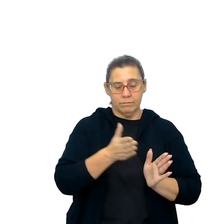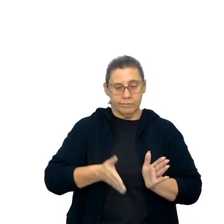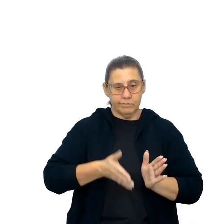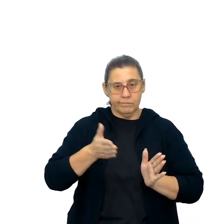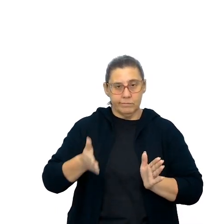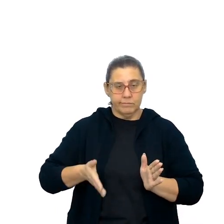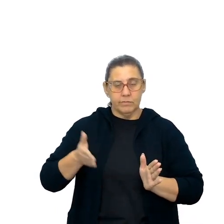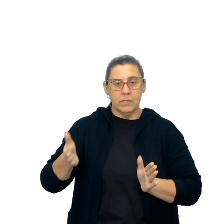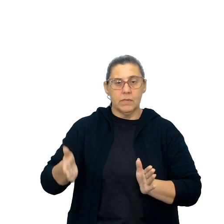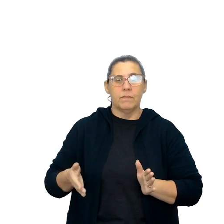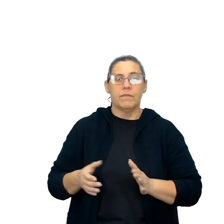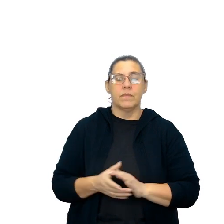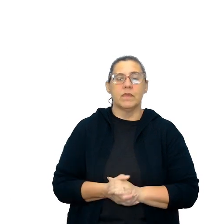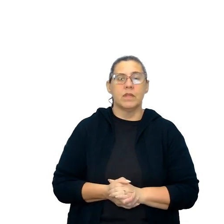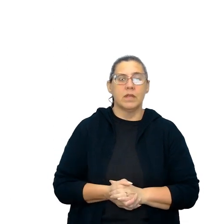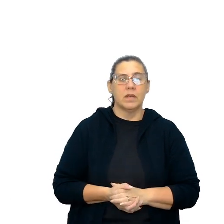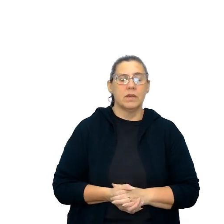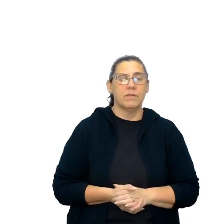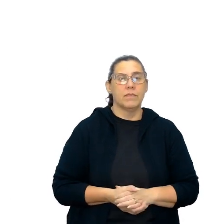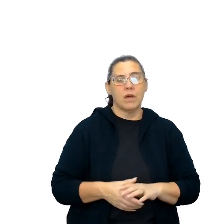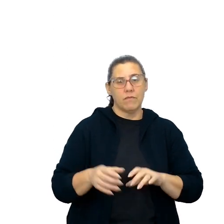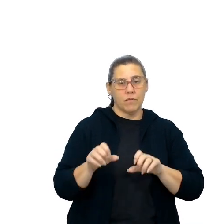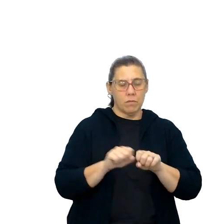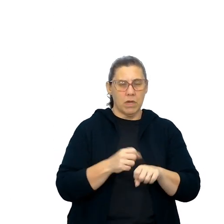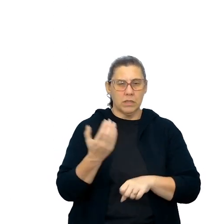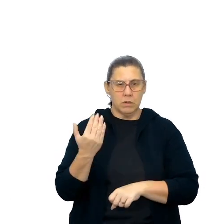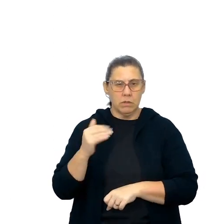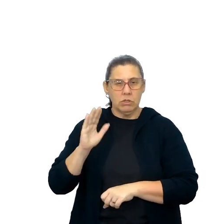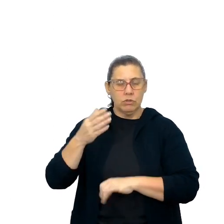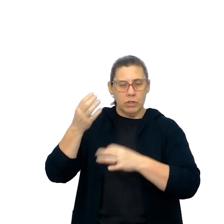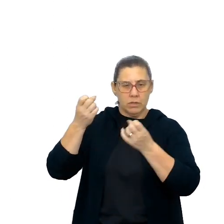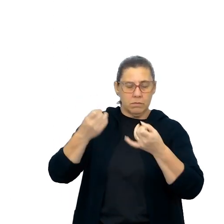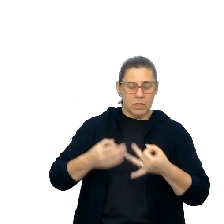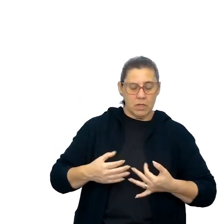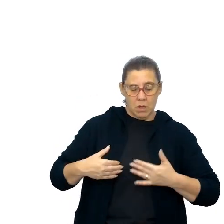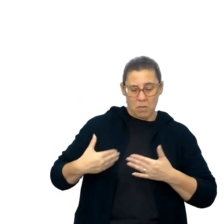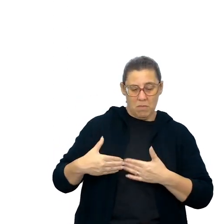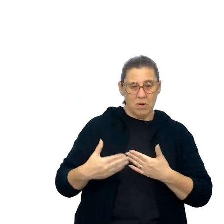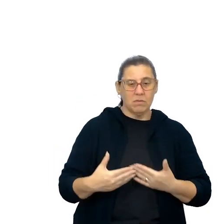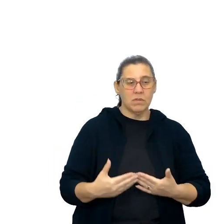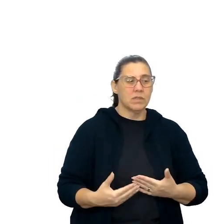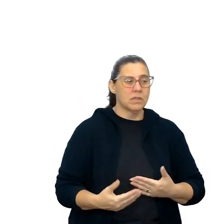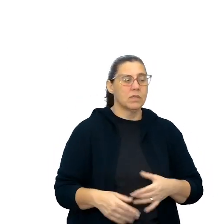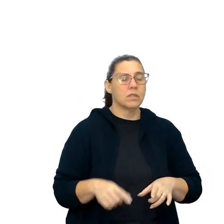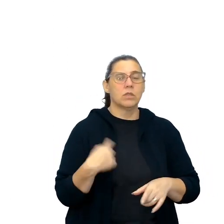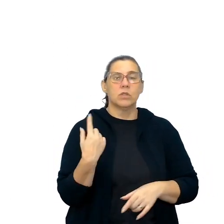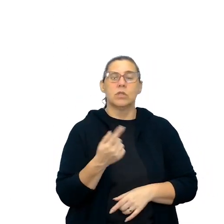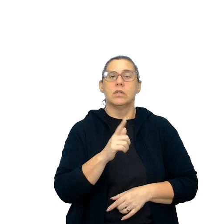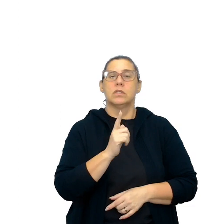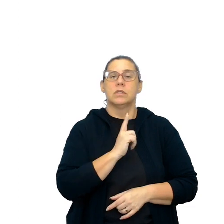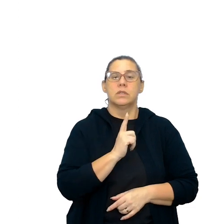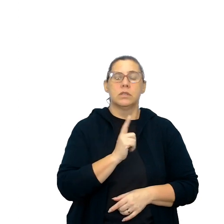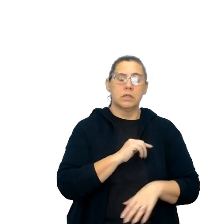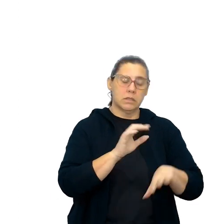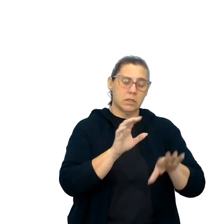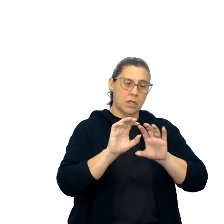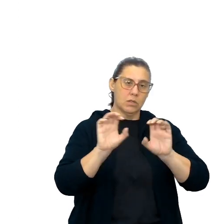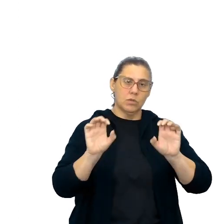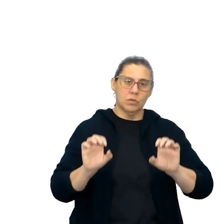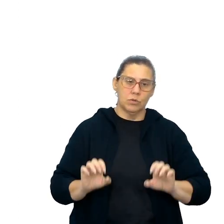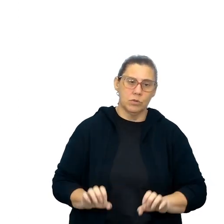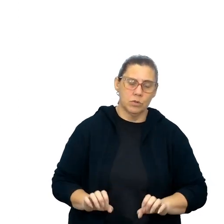meio da seriação na formação anterior, é um processo de seriação, onde a gente tem as